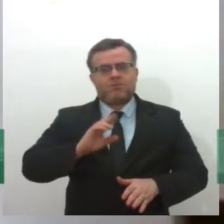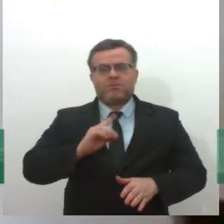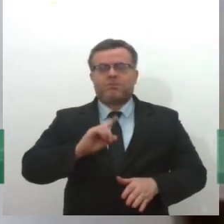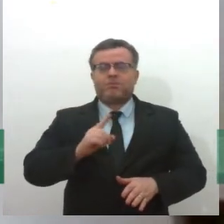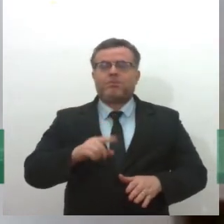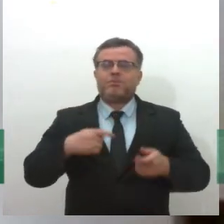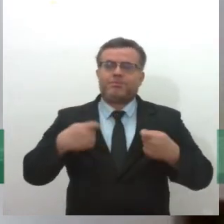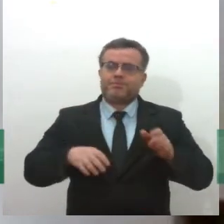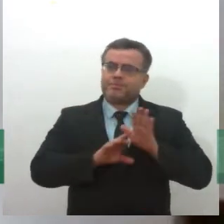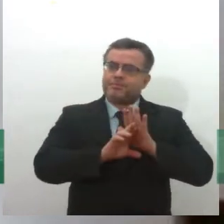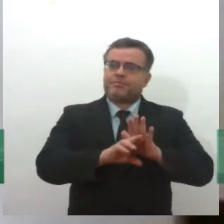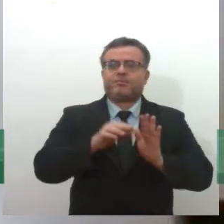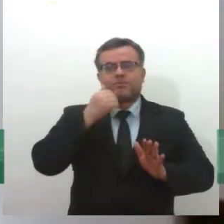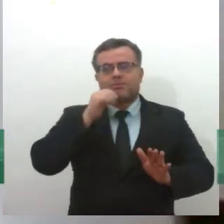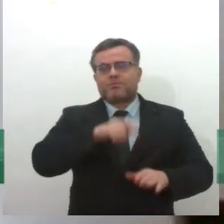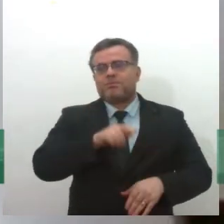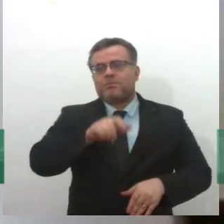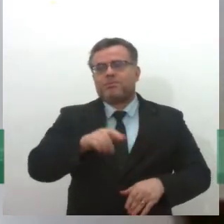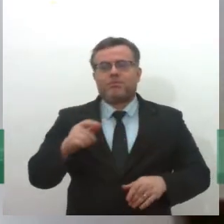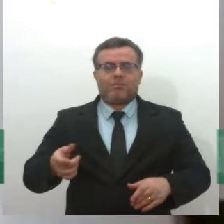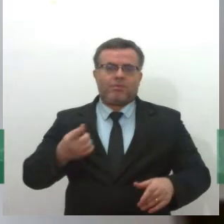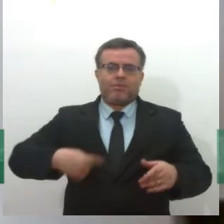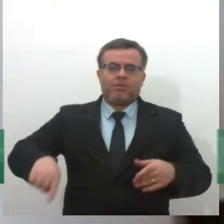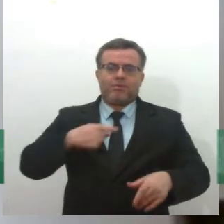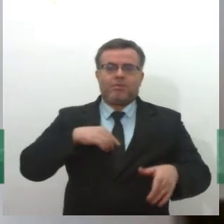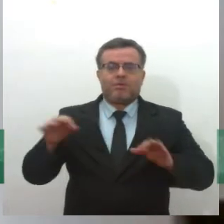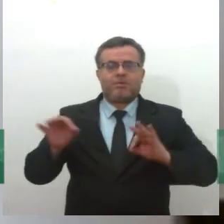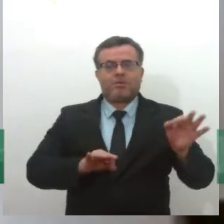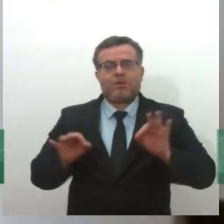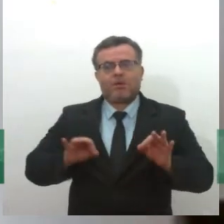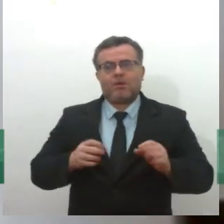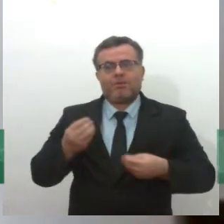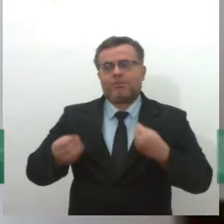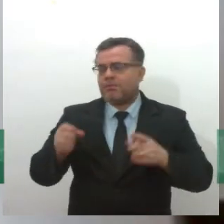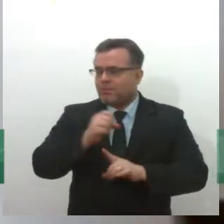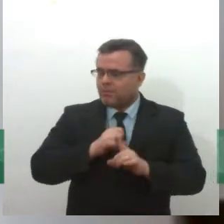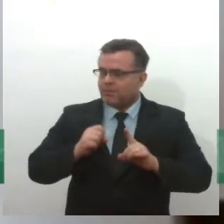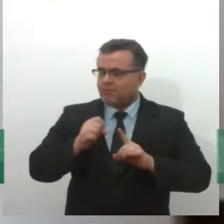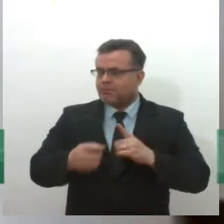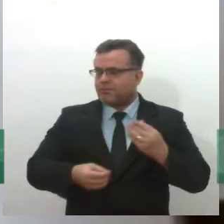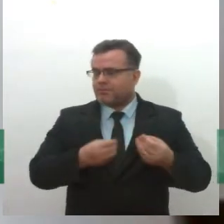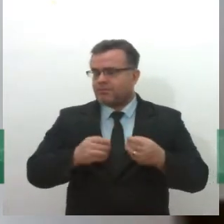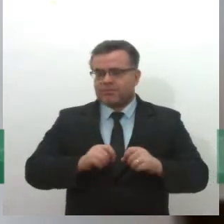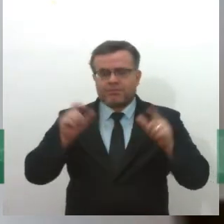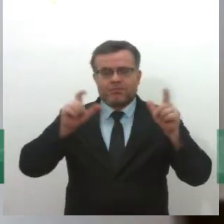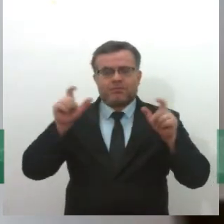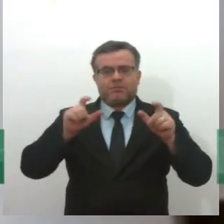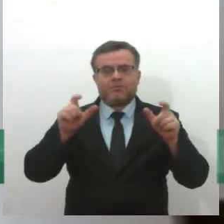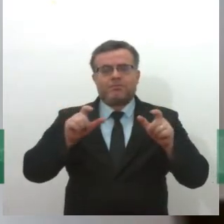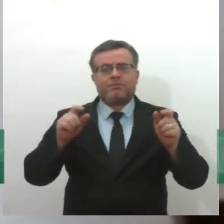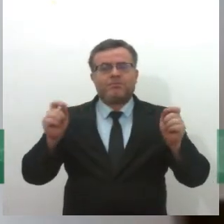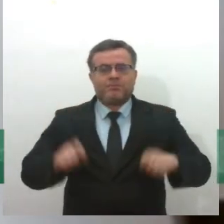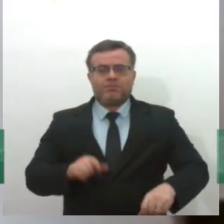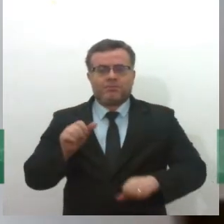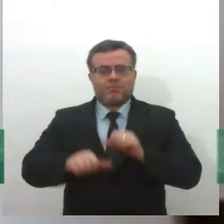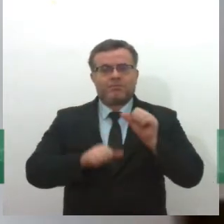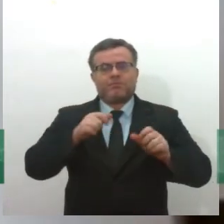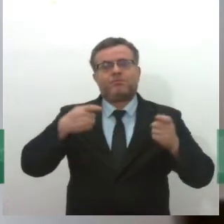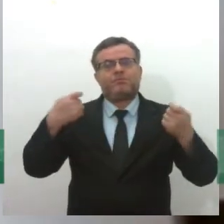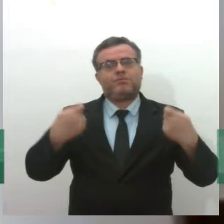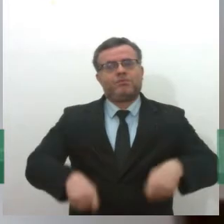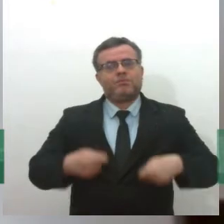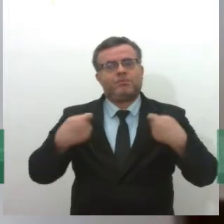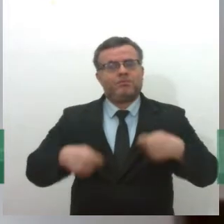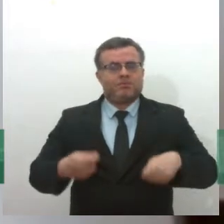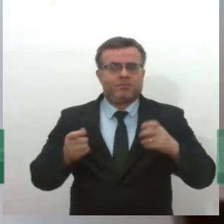gente tem uma atenção maior, um controle por parte da sociedade, né, que já despertou para que essas mudanças, elas precisam acontecer